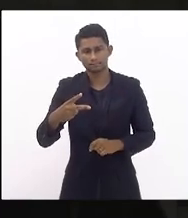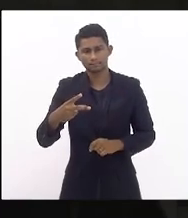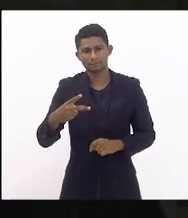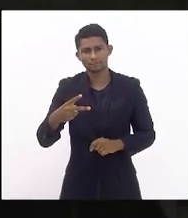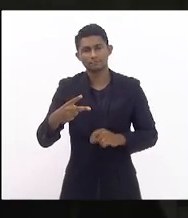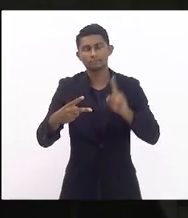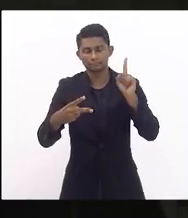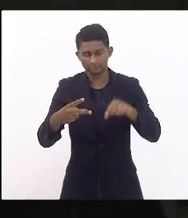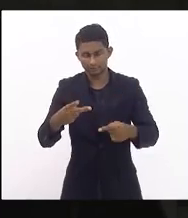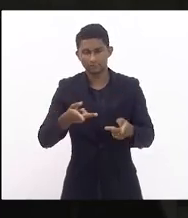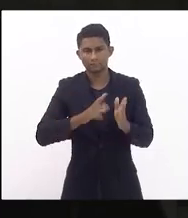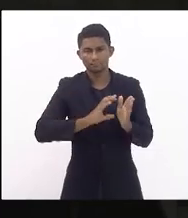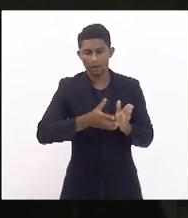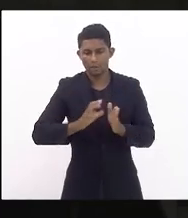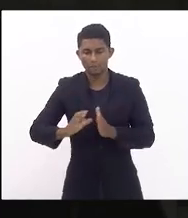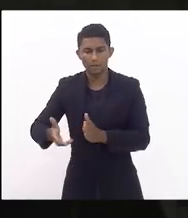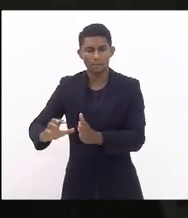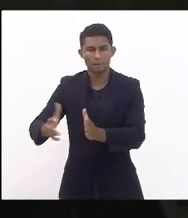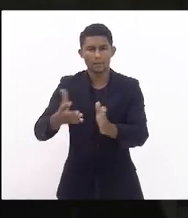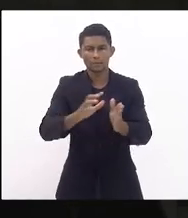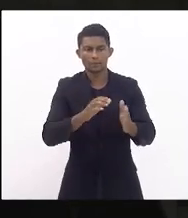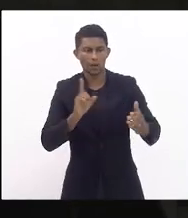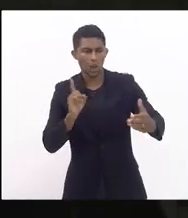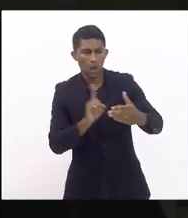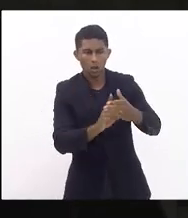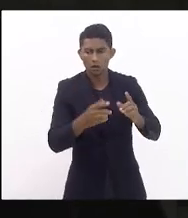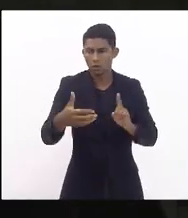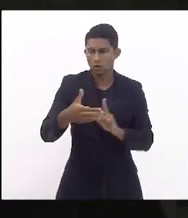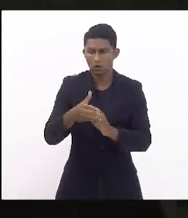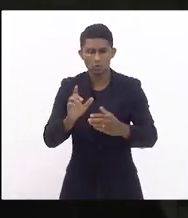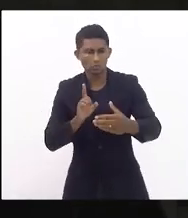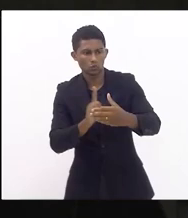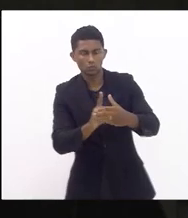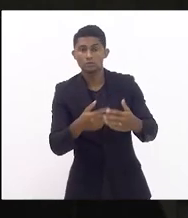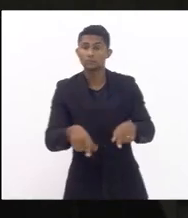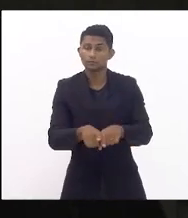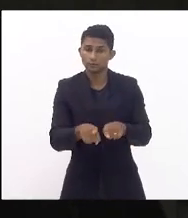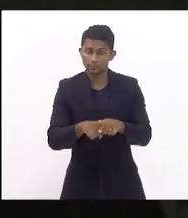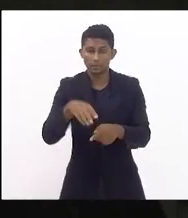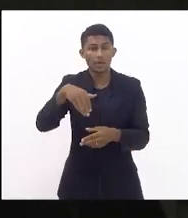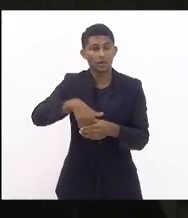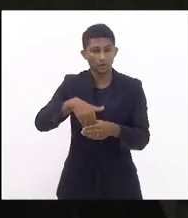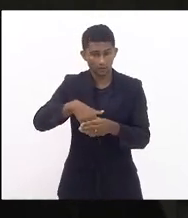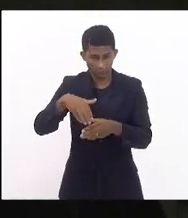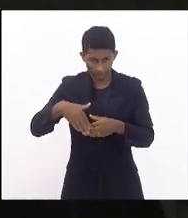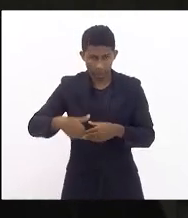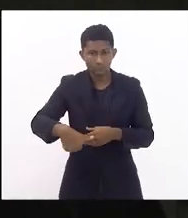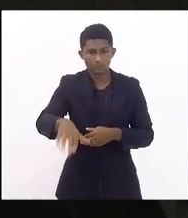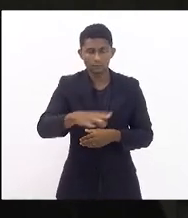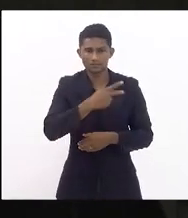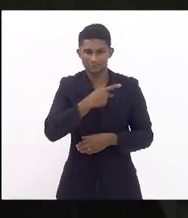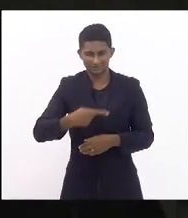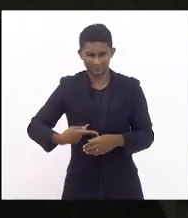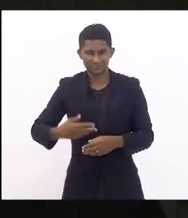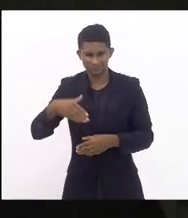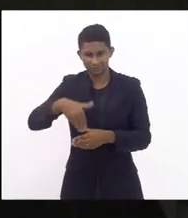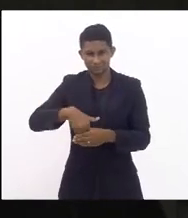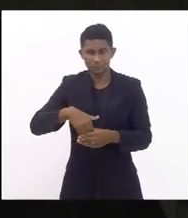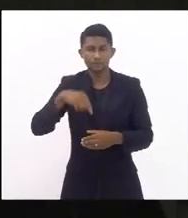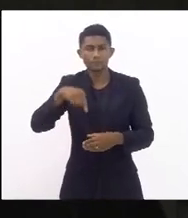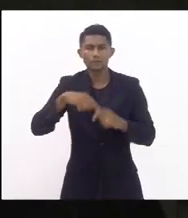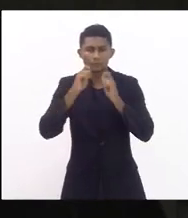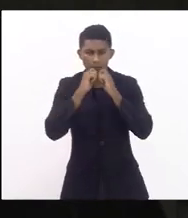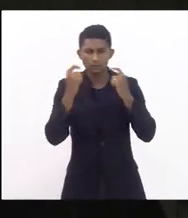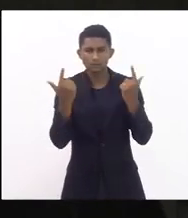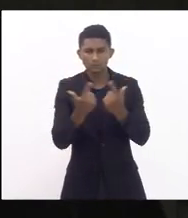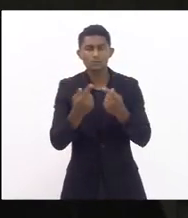tema das filiações e o tema das eleições. E o Parlamento Fluminense é sensível a